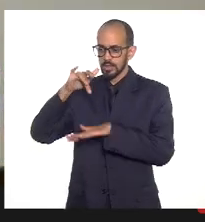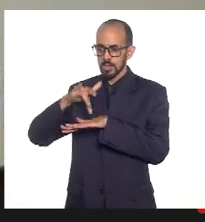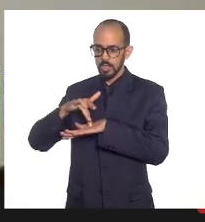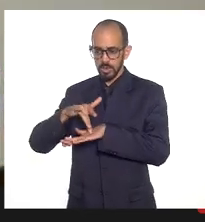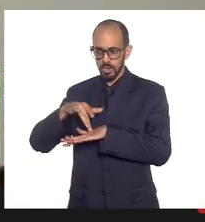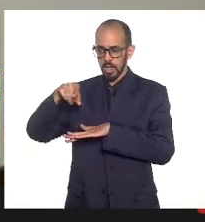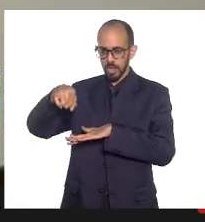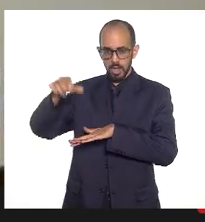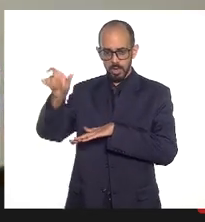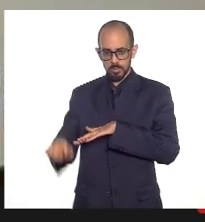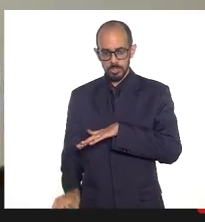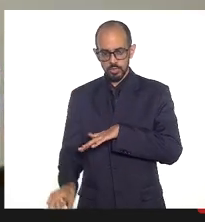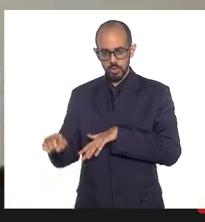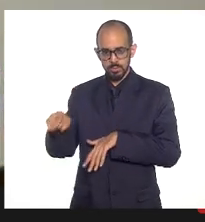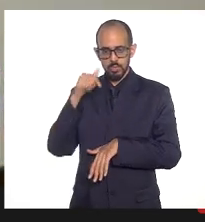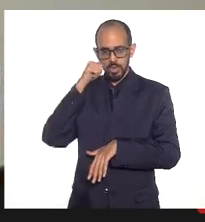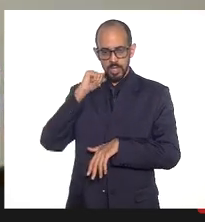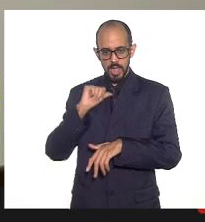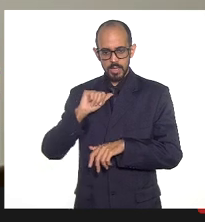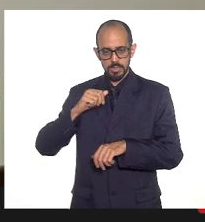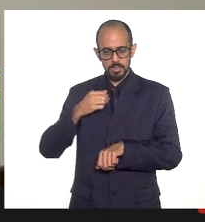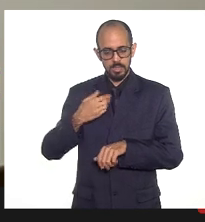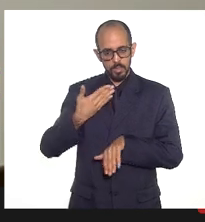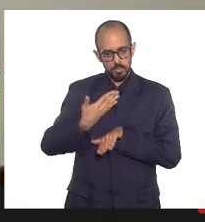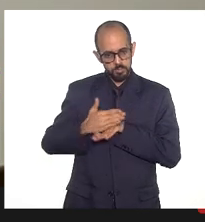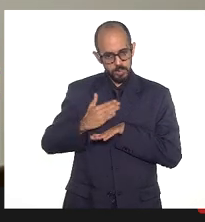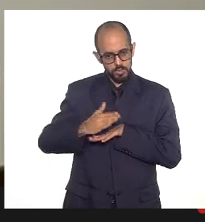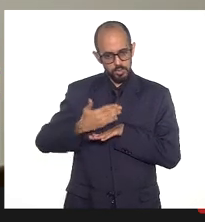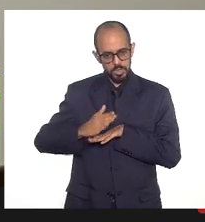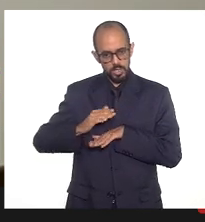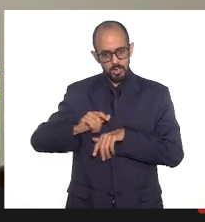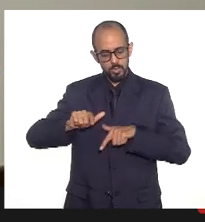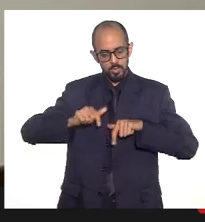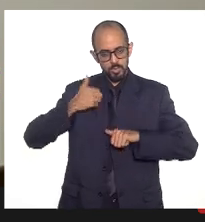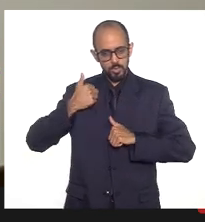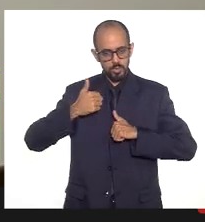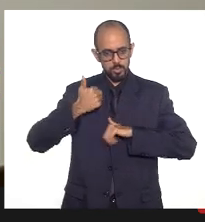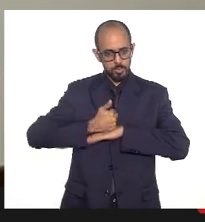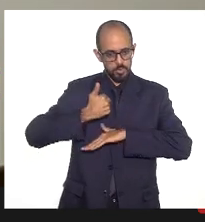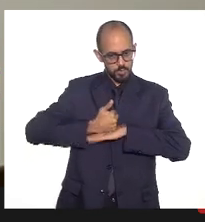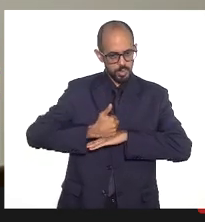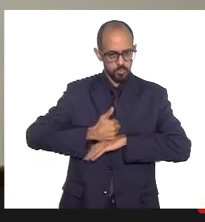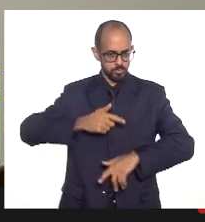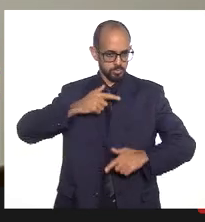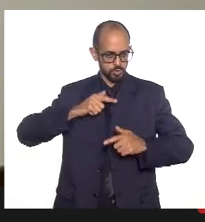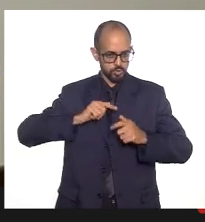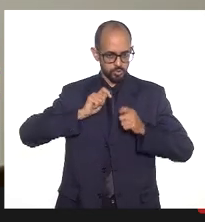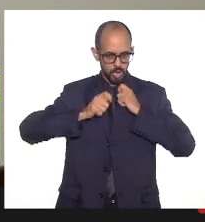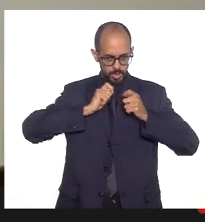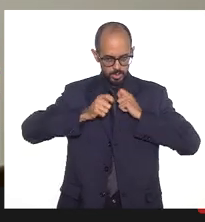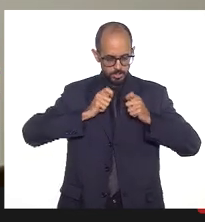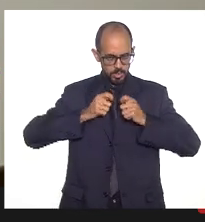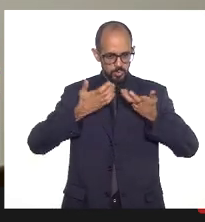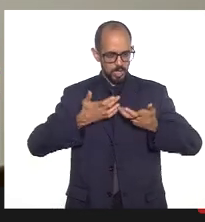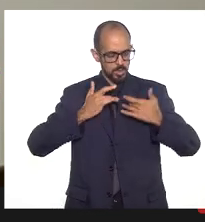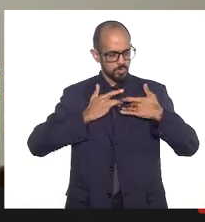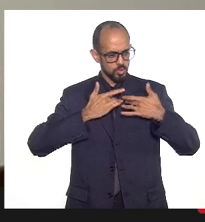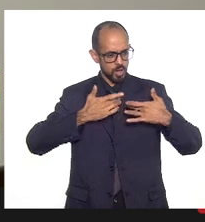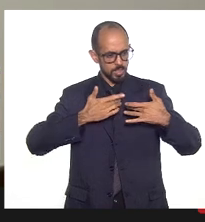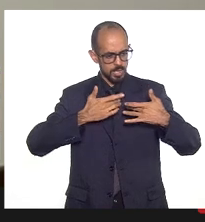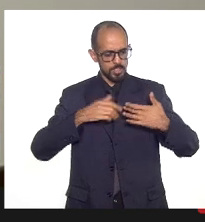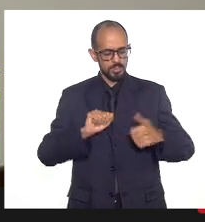agredir mulheres no exercício da atividade jornalística. Eu quero, portanto, desagravar e me solidarizar. Eu tenho certeza que